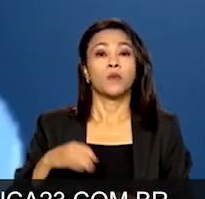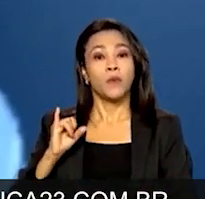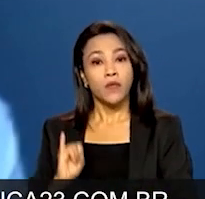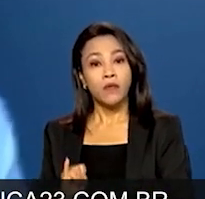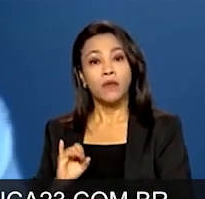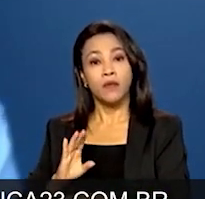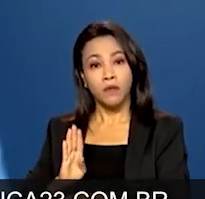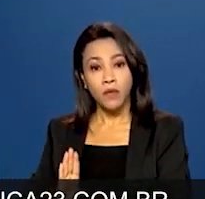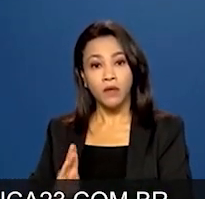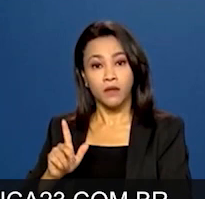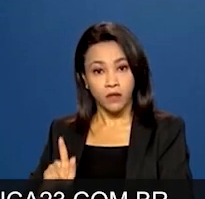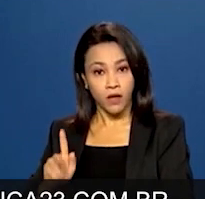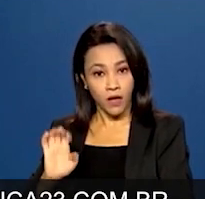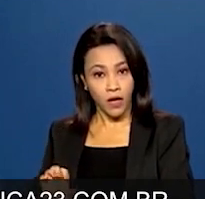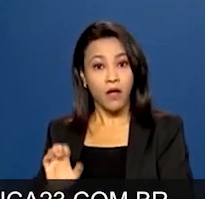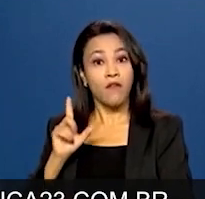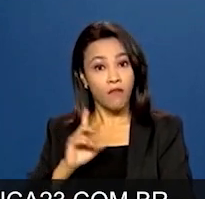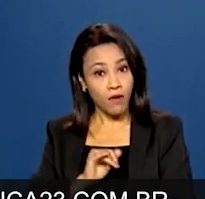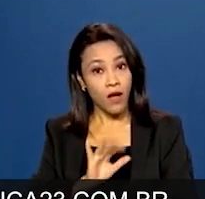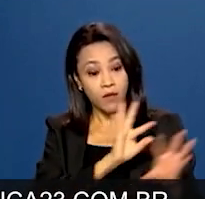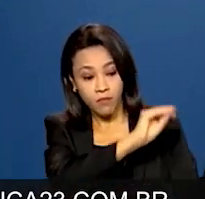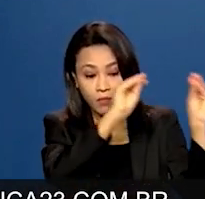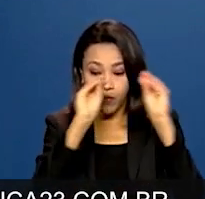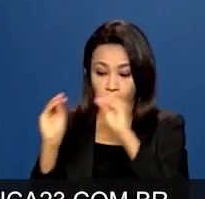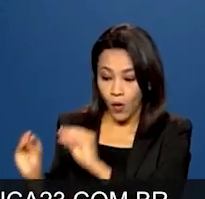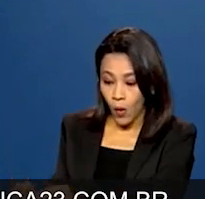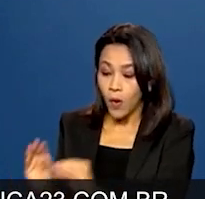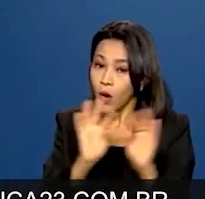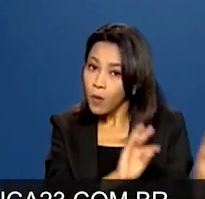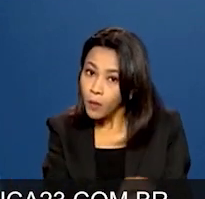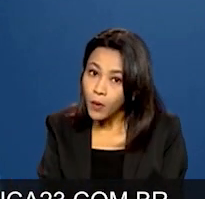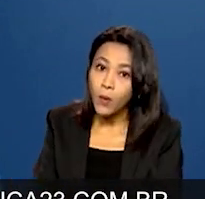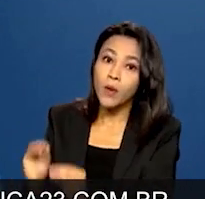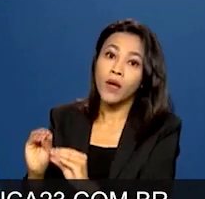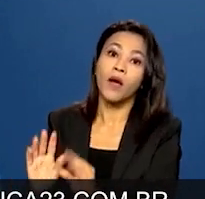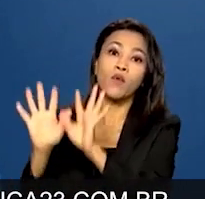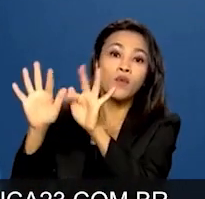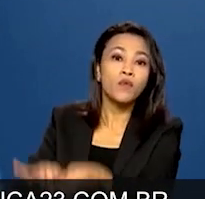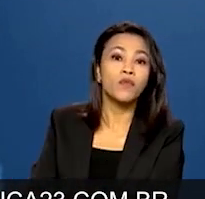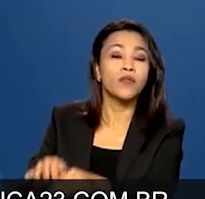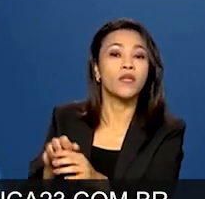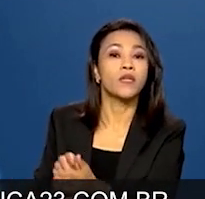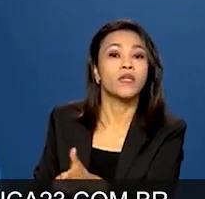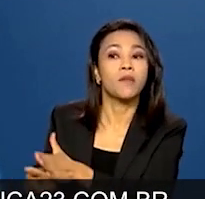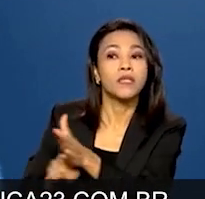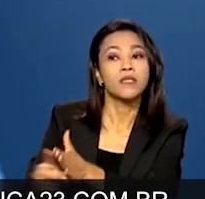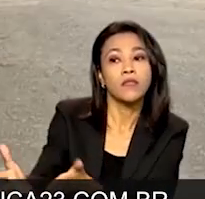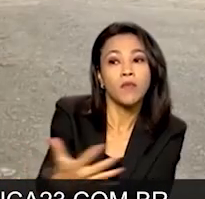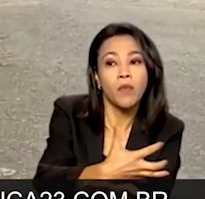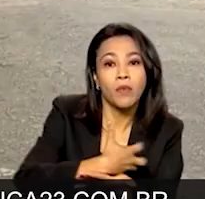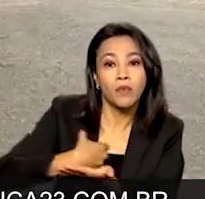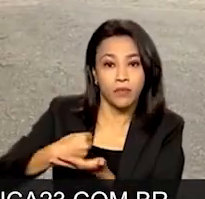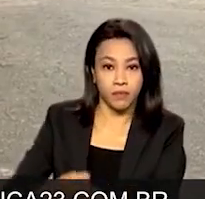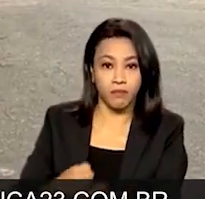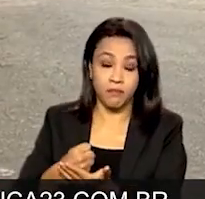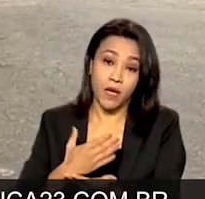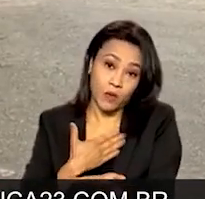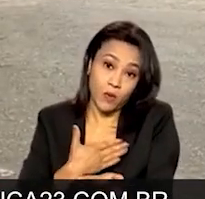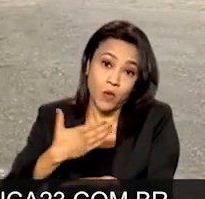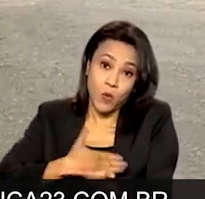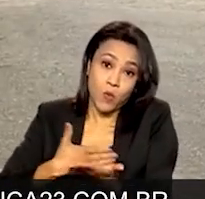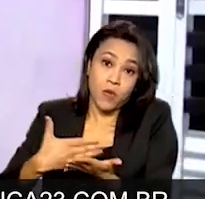IBGE vai prorrogar o término do censo e estamos prevendo um término do censo para início de dezembro. Para melhorar